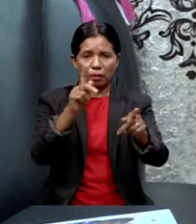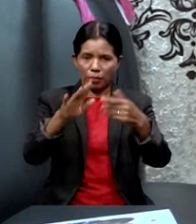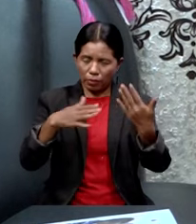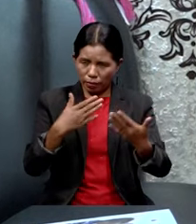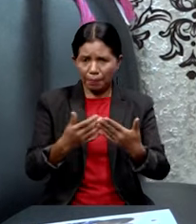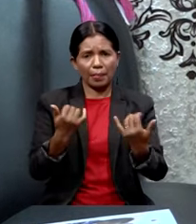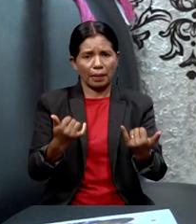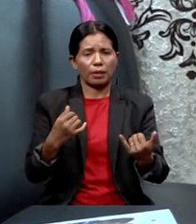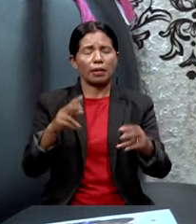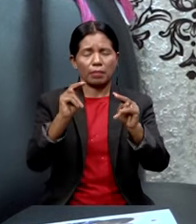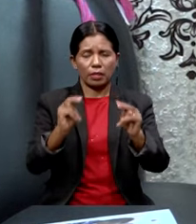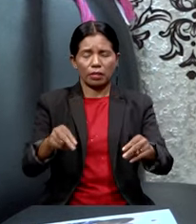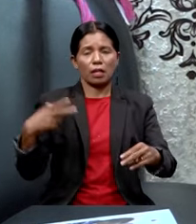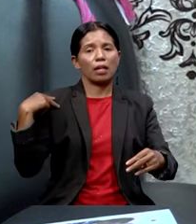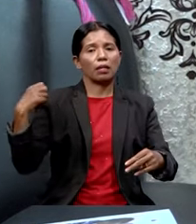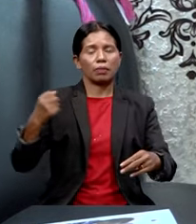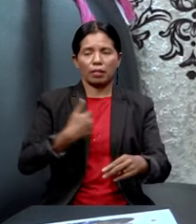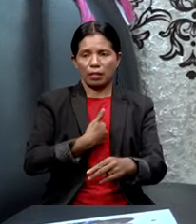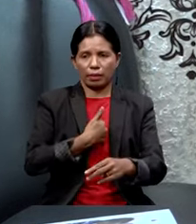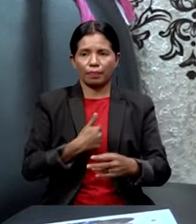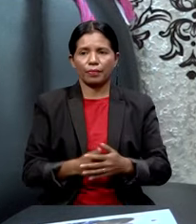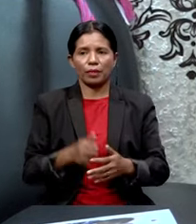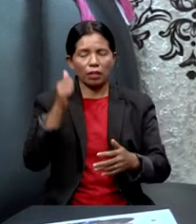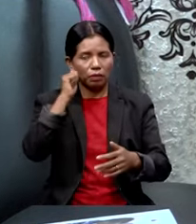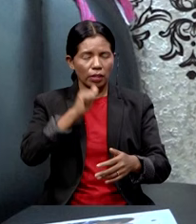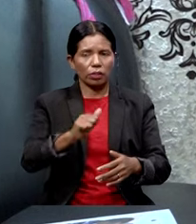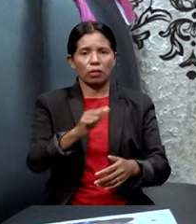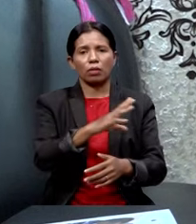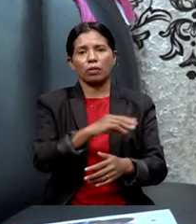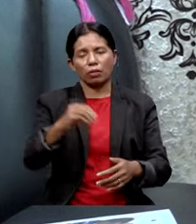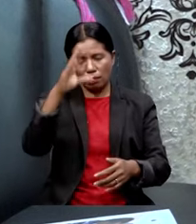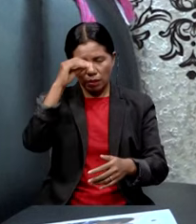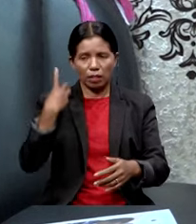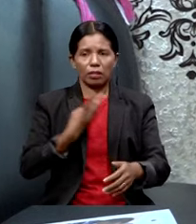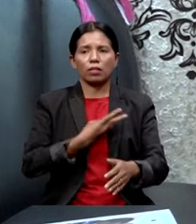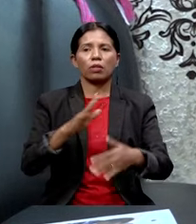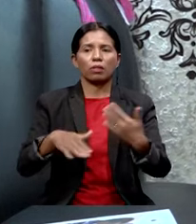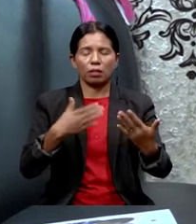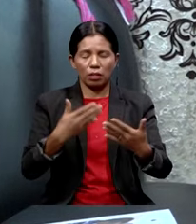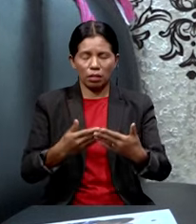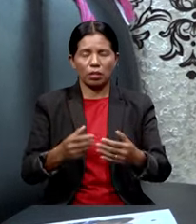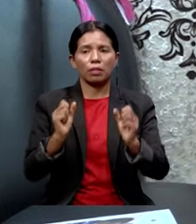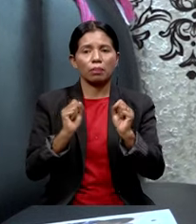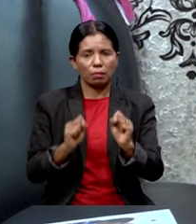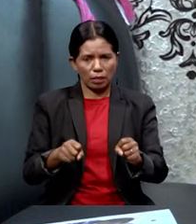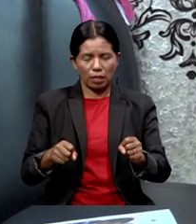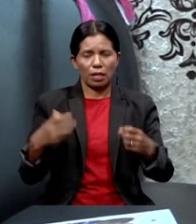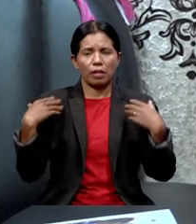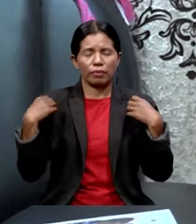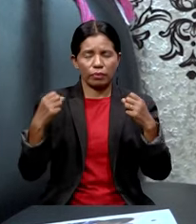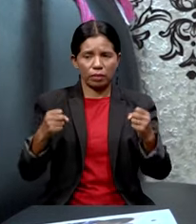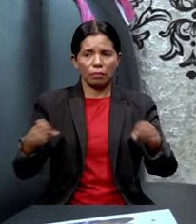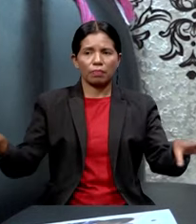Agora precisa hak bit an. Feto kamane ita hotu precisa hak bitan atu bele